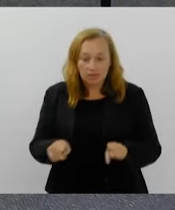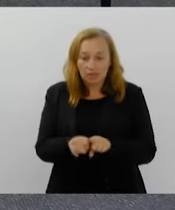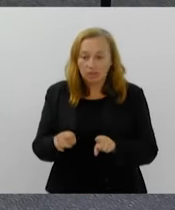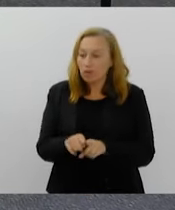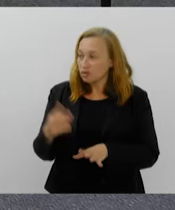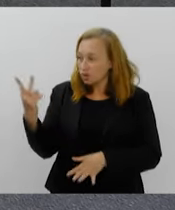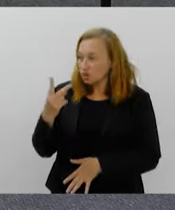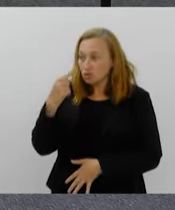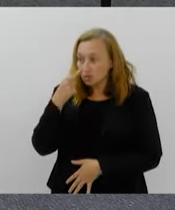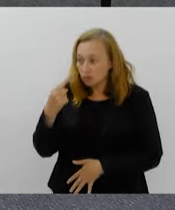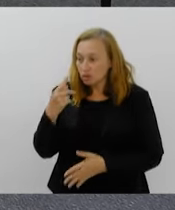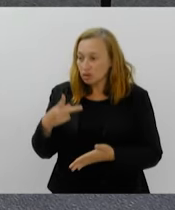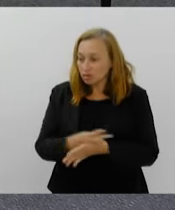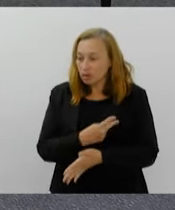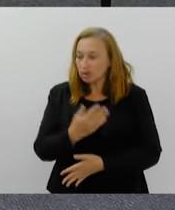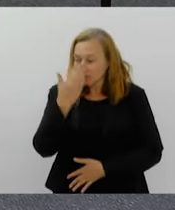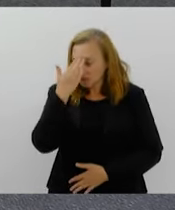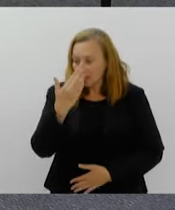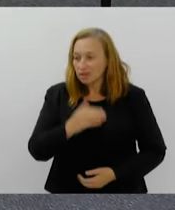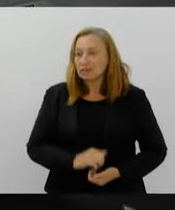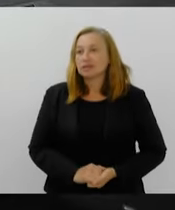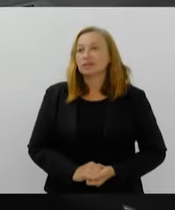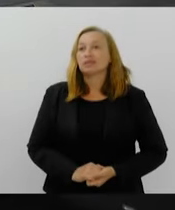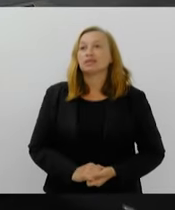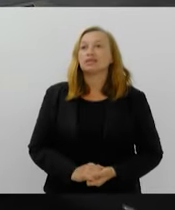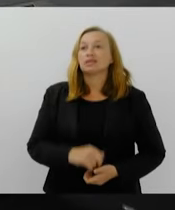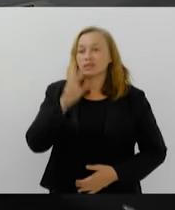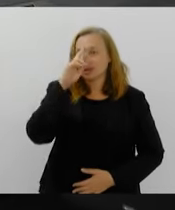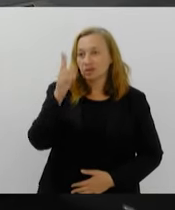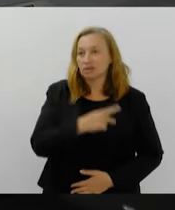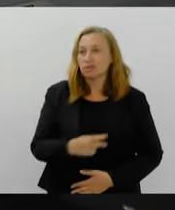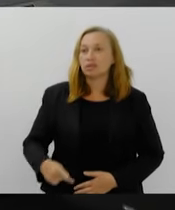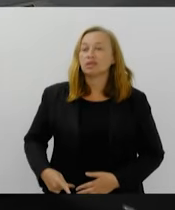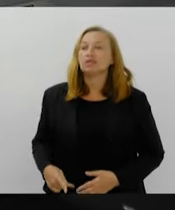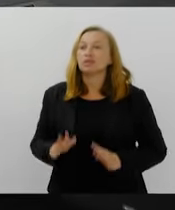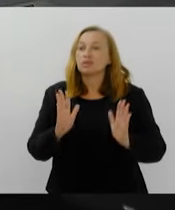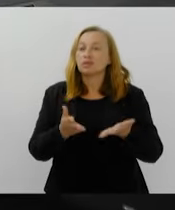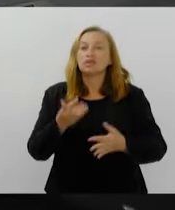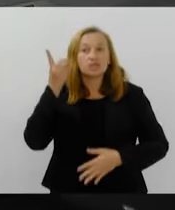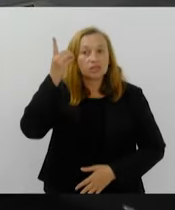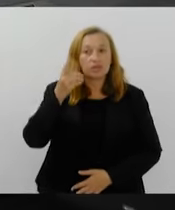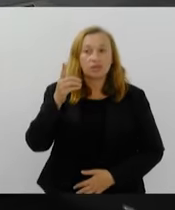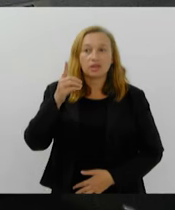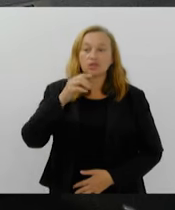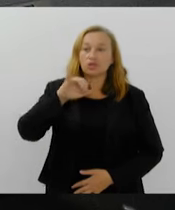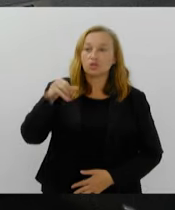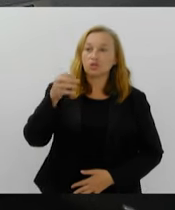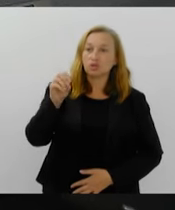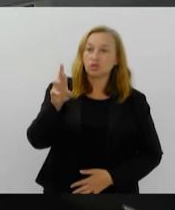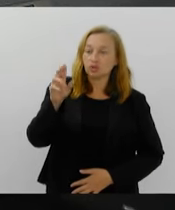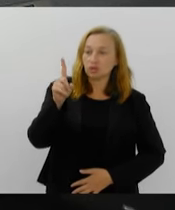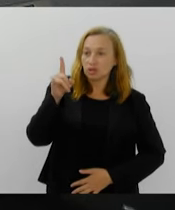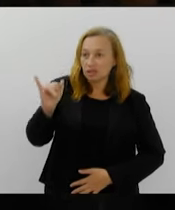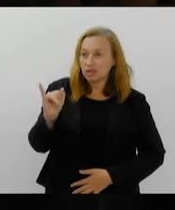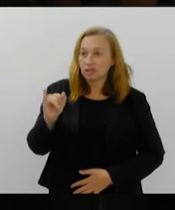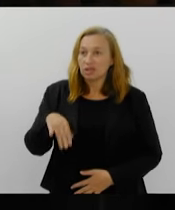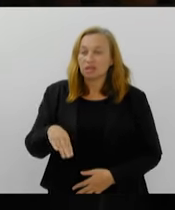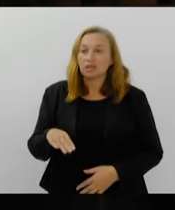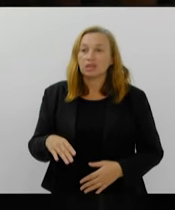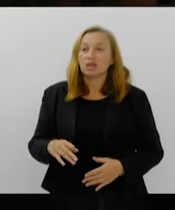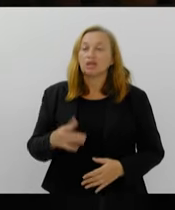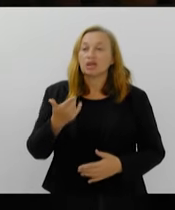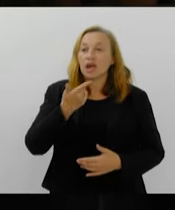dois foram testemunha do que aconteceu Muito obrigado senhora Presidente hoje Deputado jurdi hoje é o dia nacional da língua